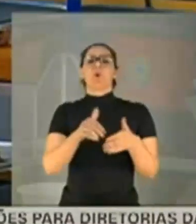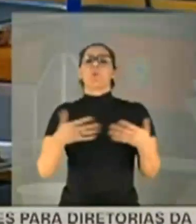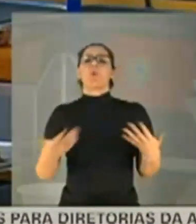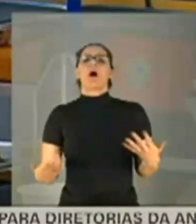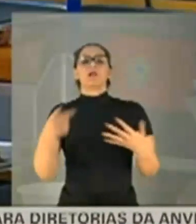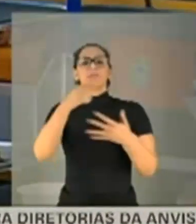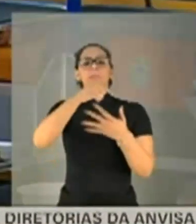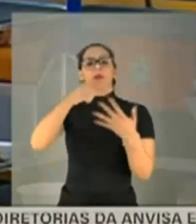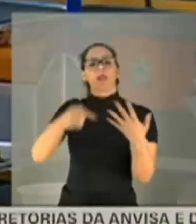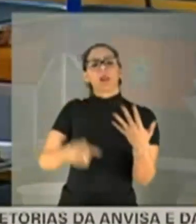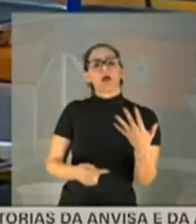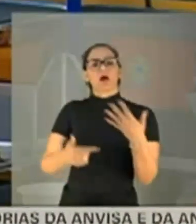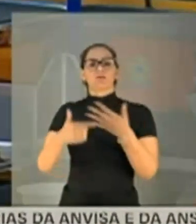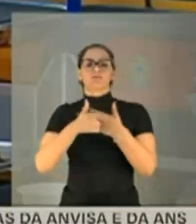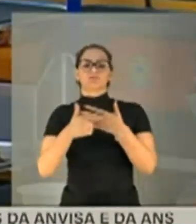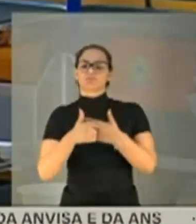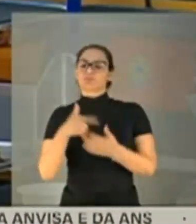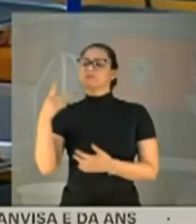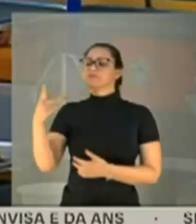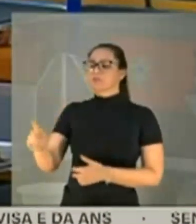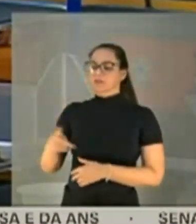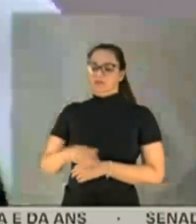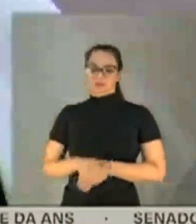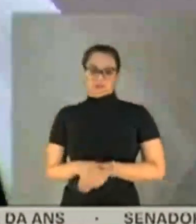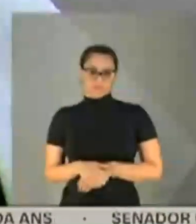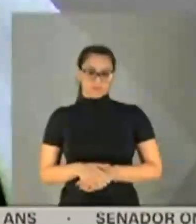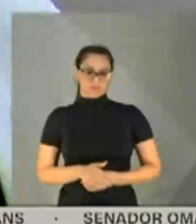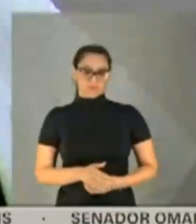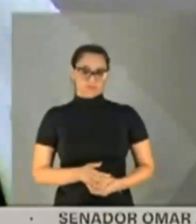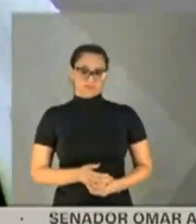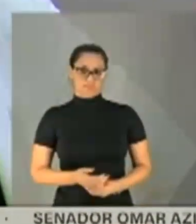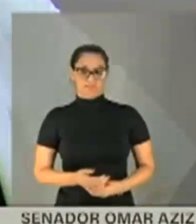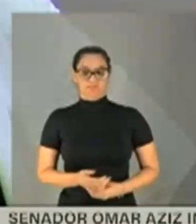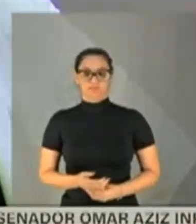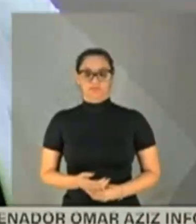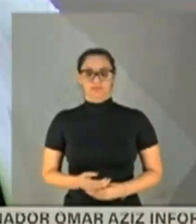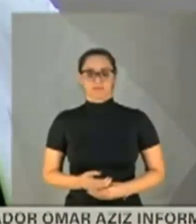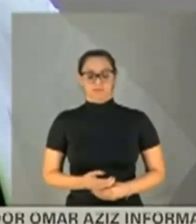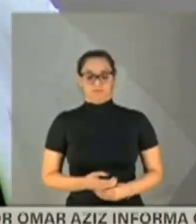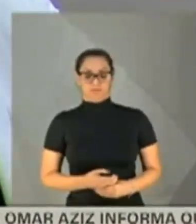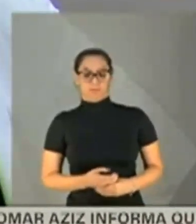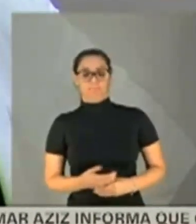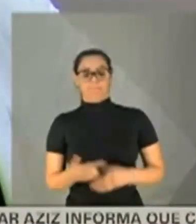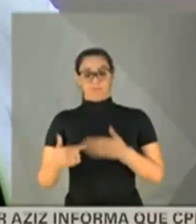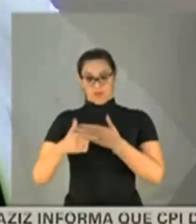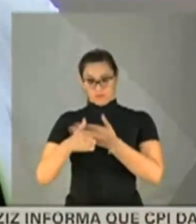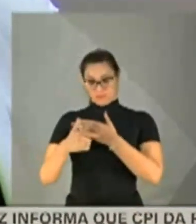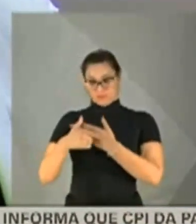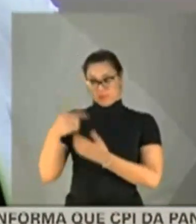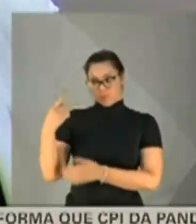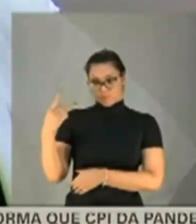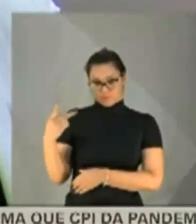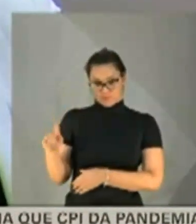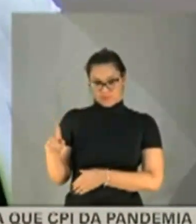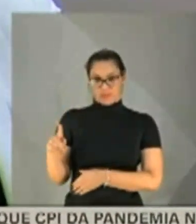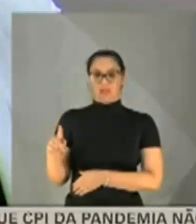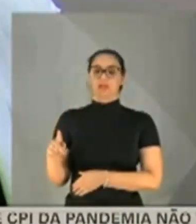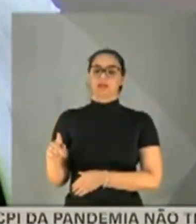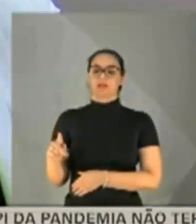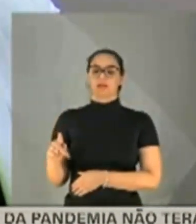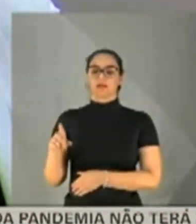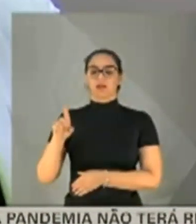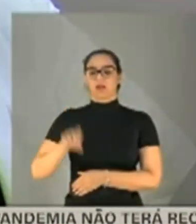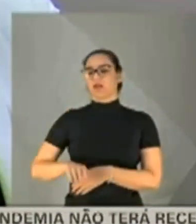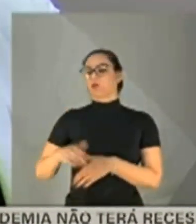exatamente as funções por ele desempenhadas? As atribuições do Luiz, elas são atos ordinários